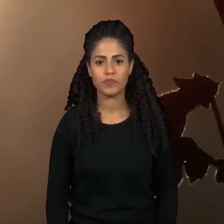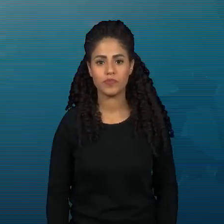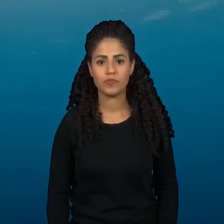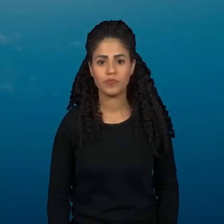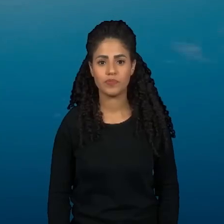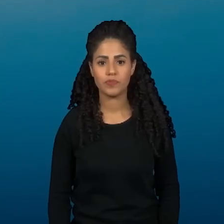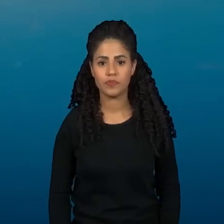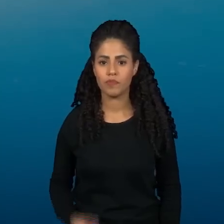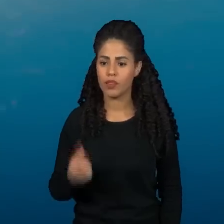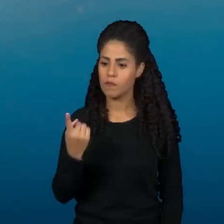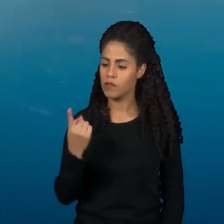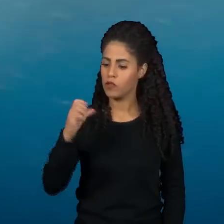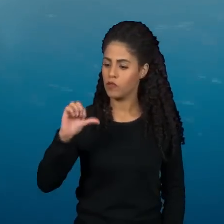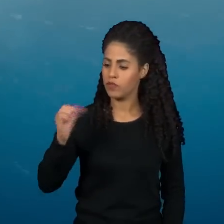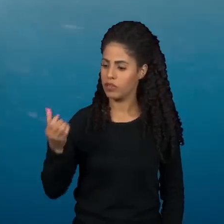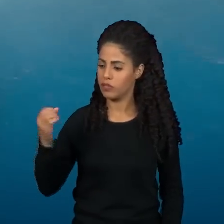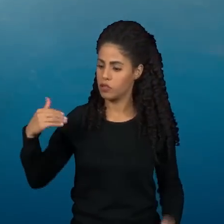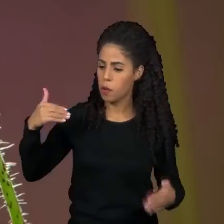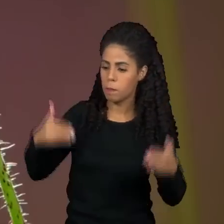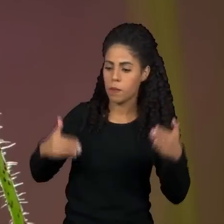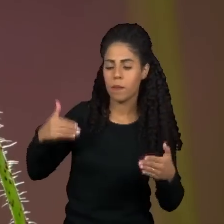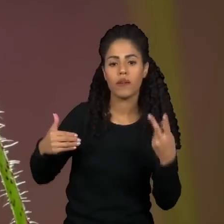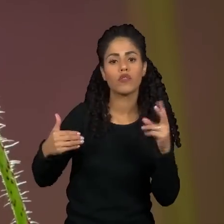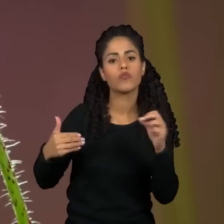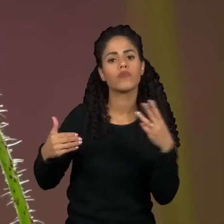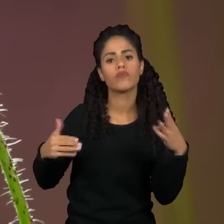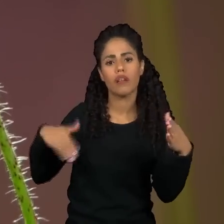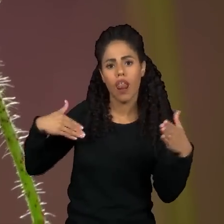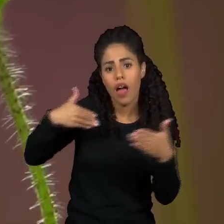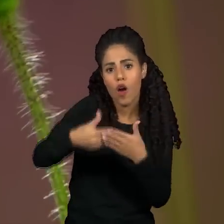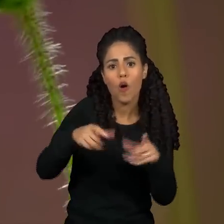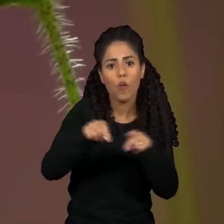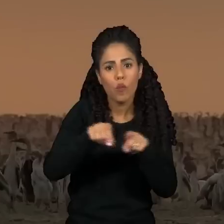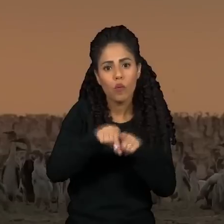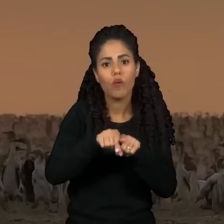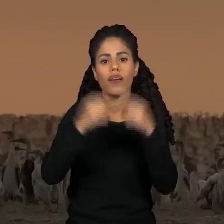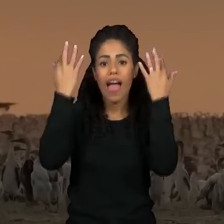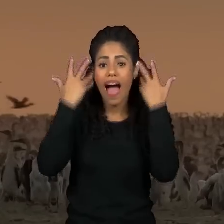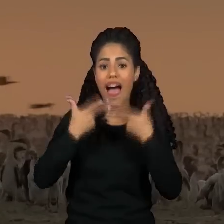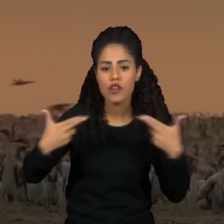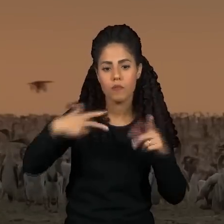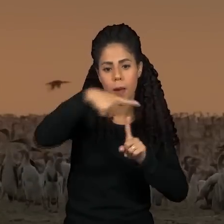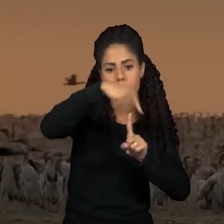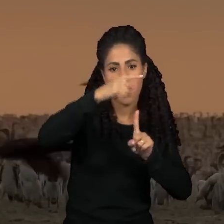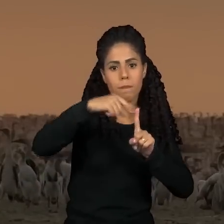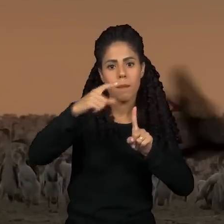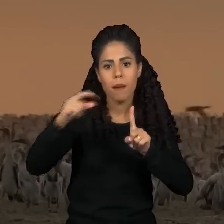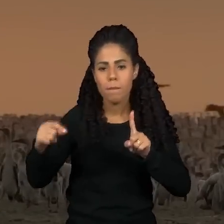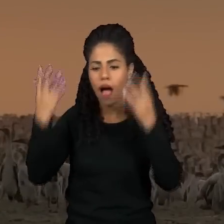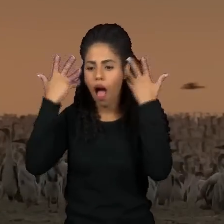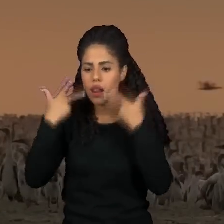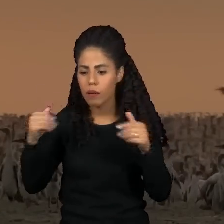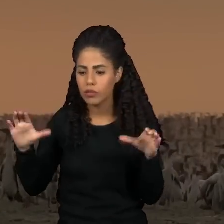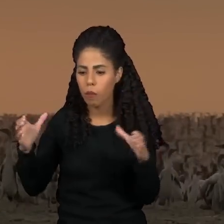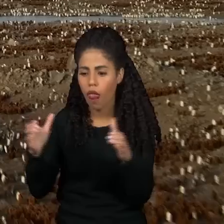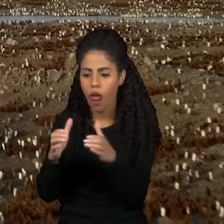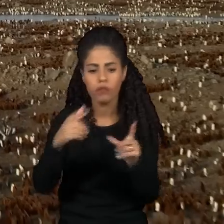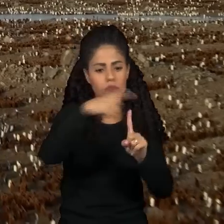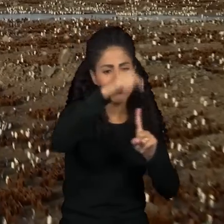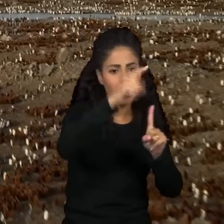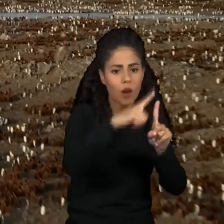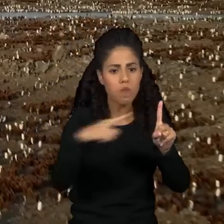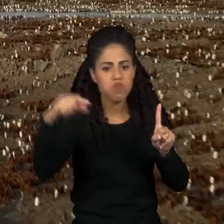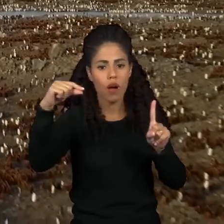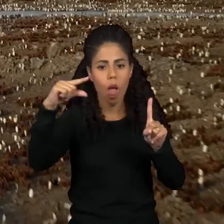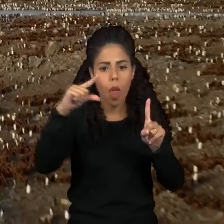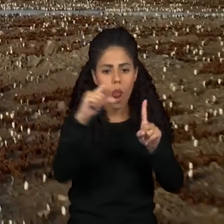De 1960 até hoje, milhares de espécies de animais e plantas da Terra diminuíram de tamanho.